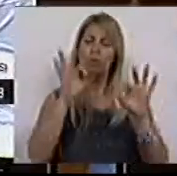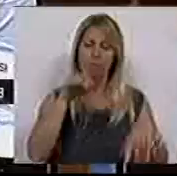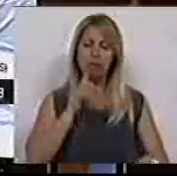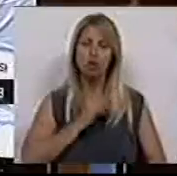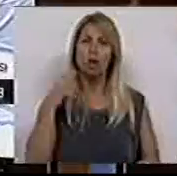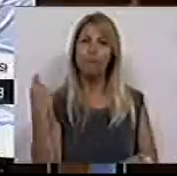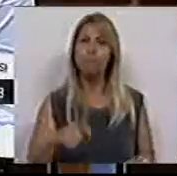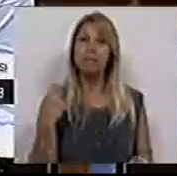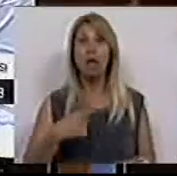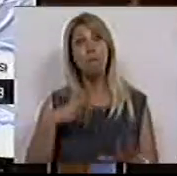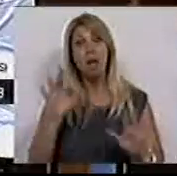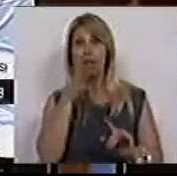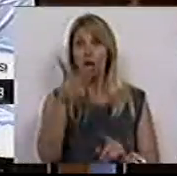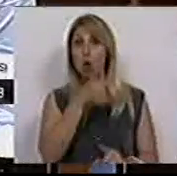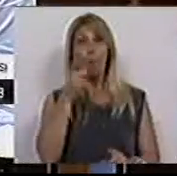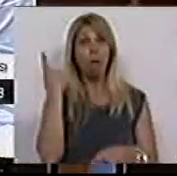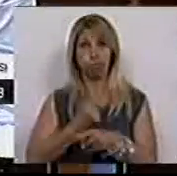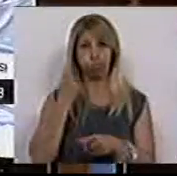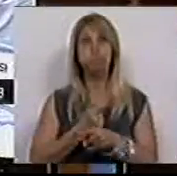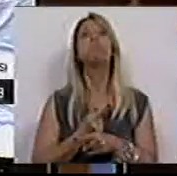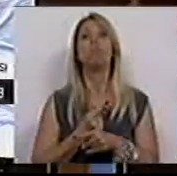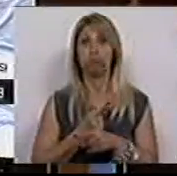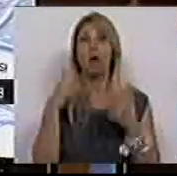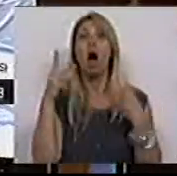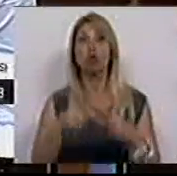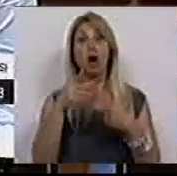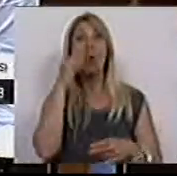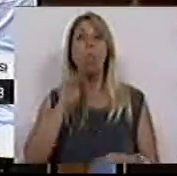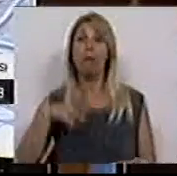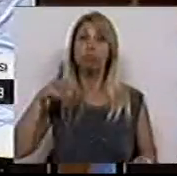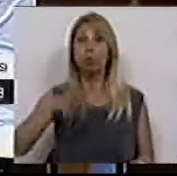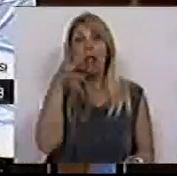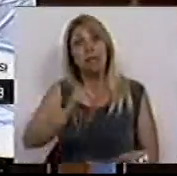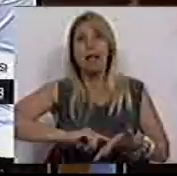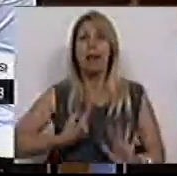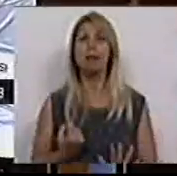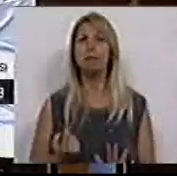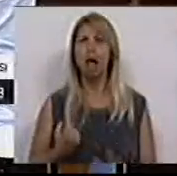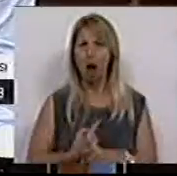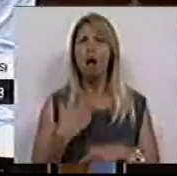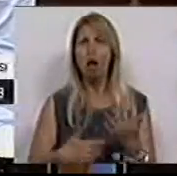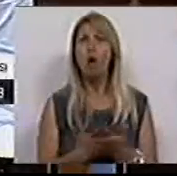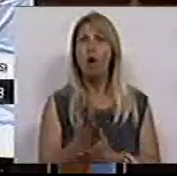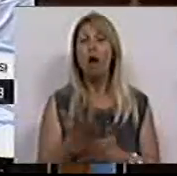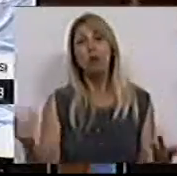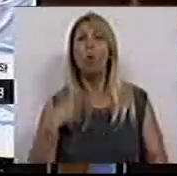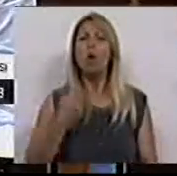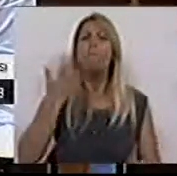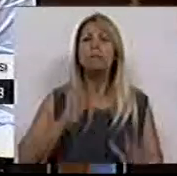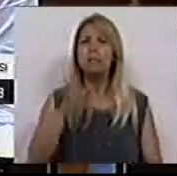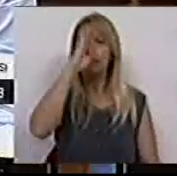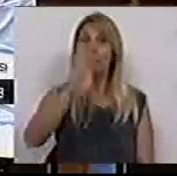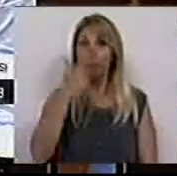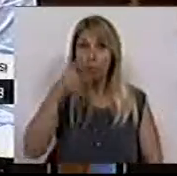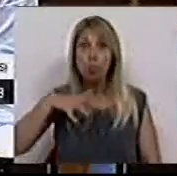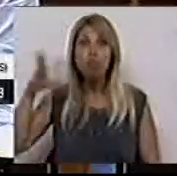mas diz que mantém o compromisso da austeridade que o Banco de Portugal diz que é necessária. O que nós queremos saber, o que os portugueses precisam